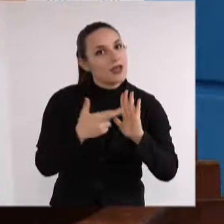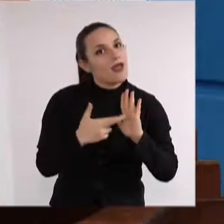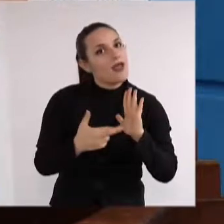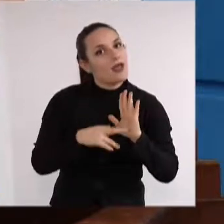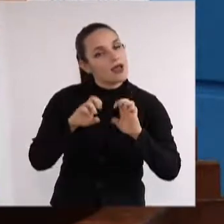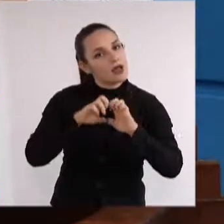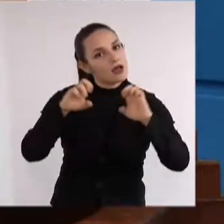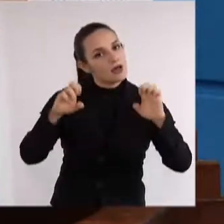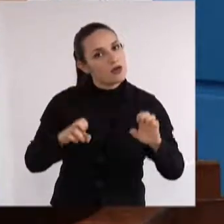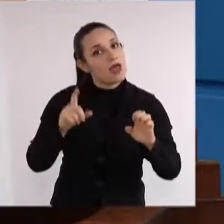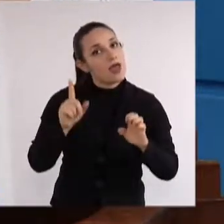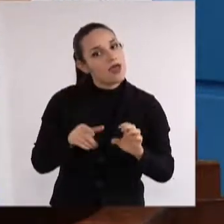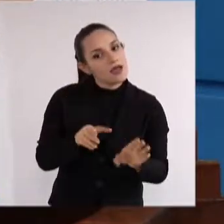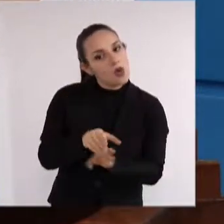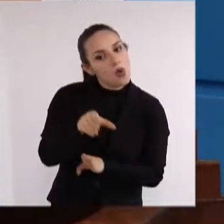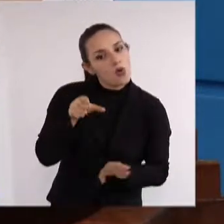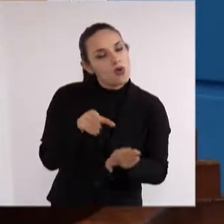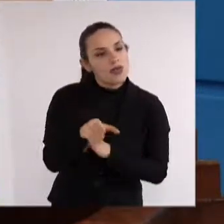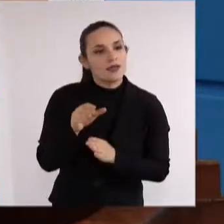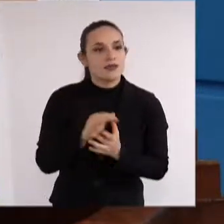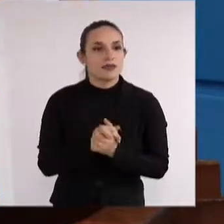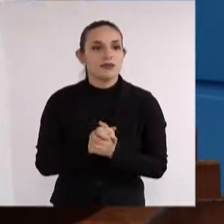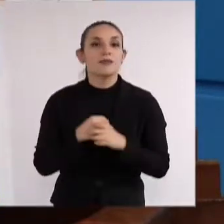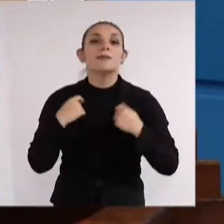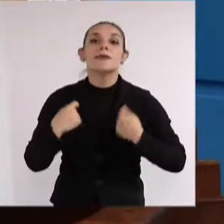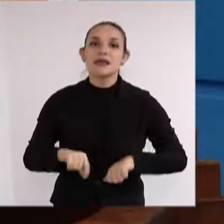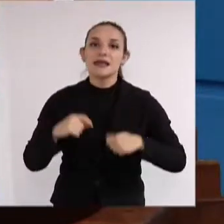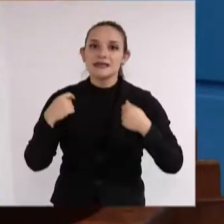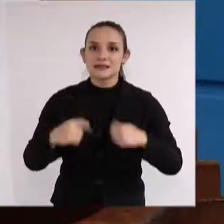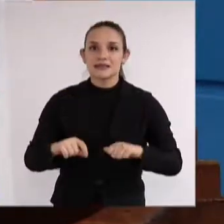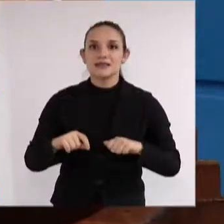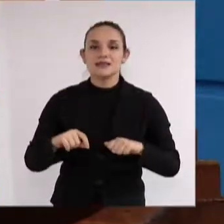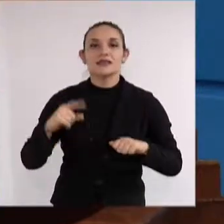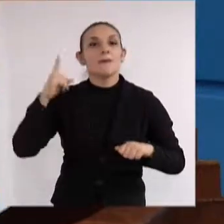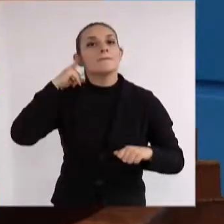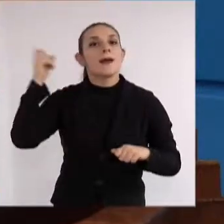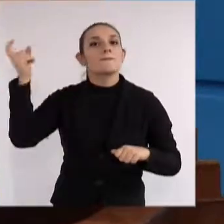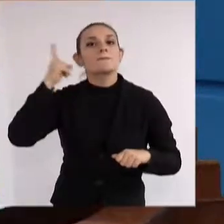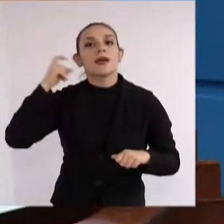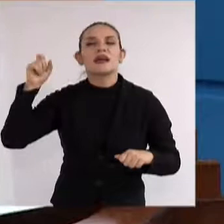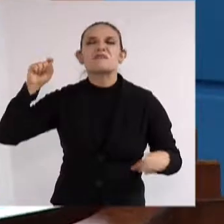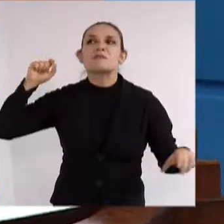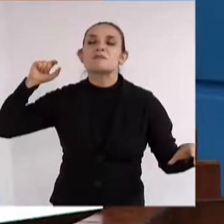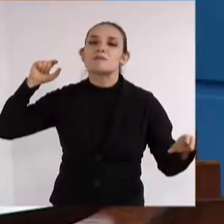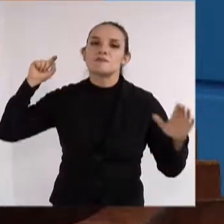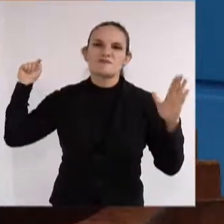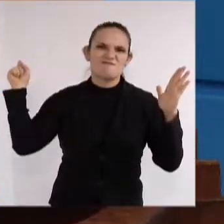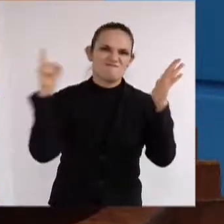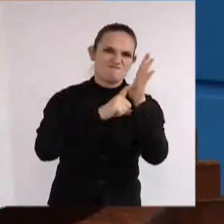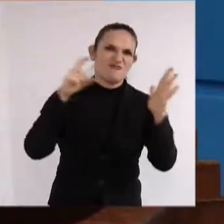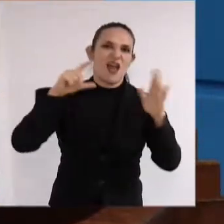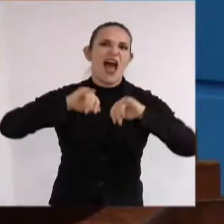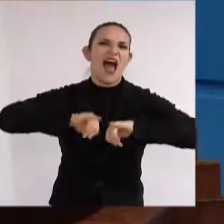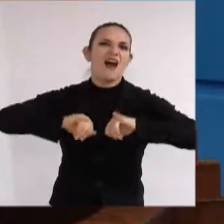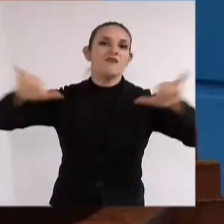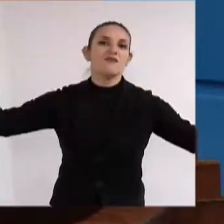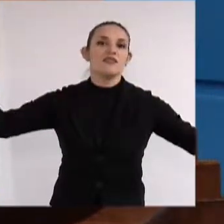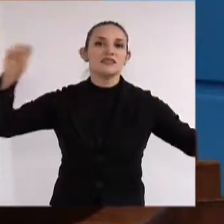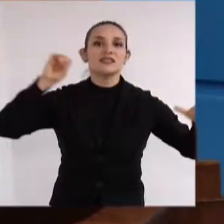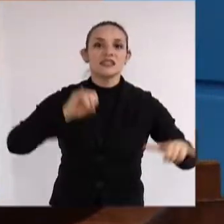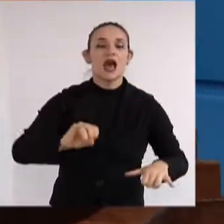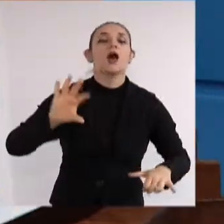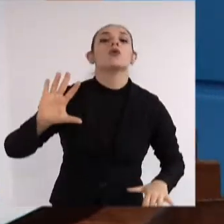determina e orienta que se tenha alarmes em todo quanto é lugar aonde a acessibilidade